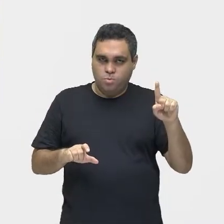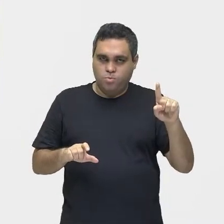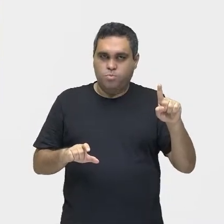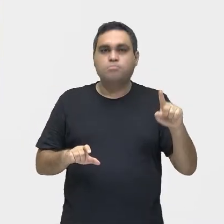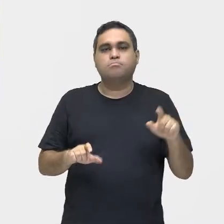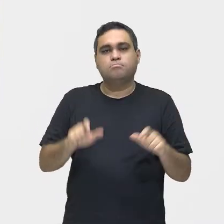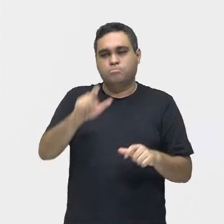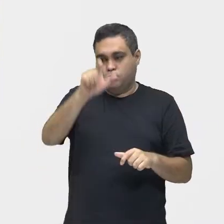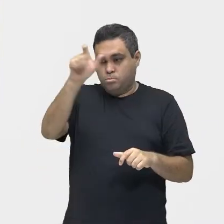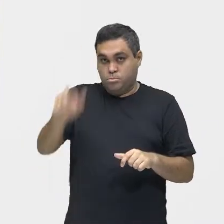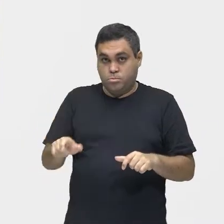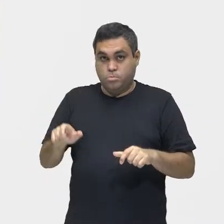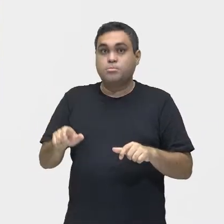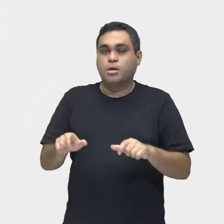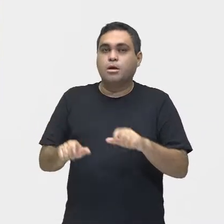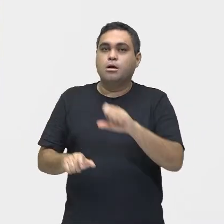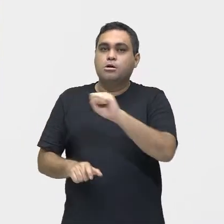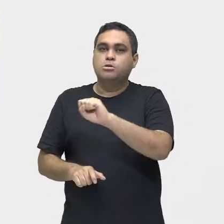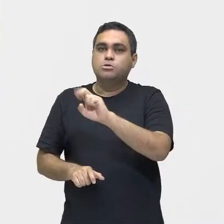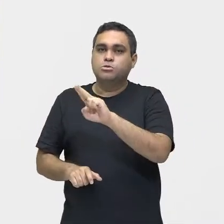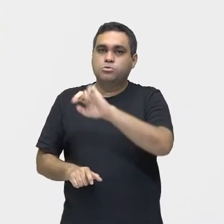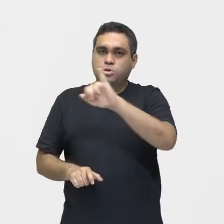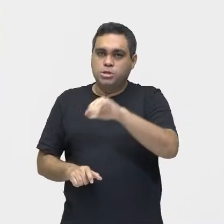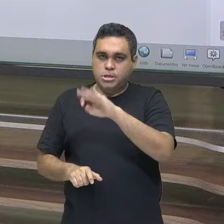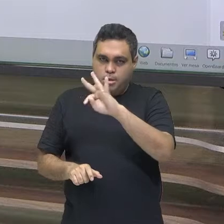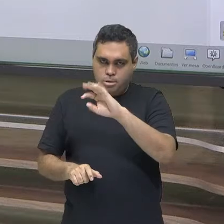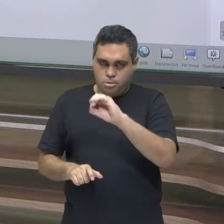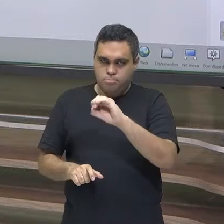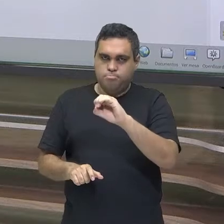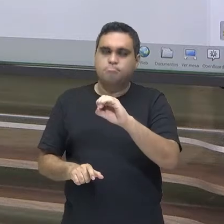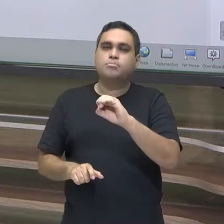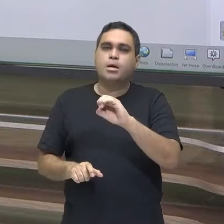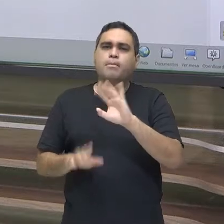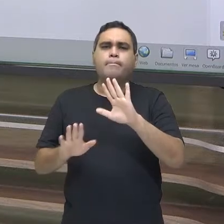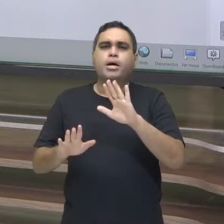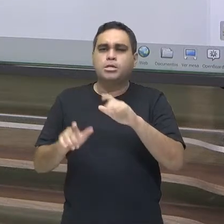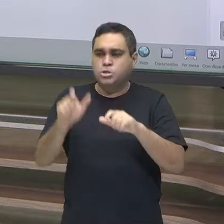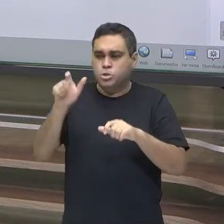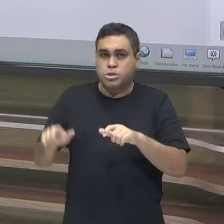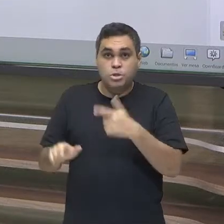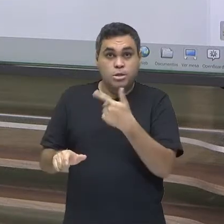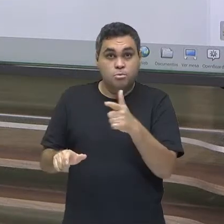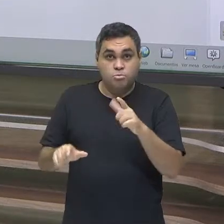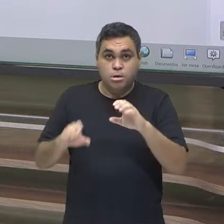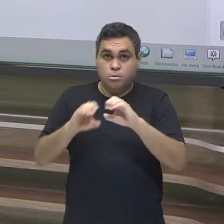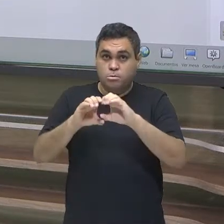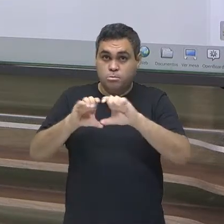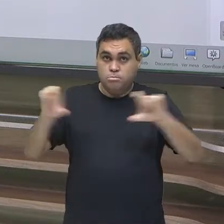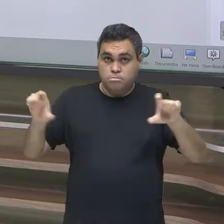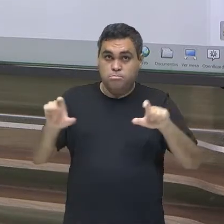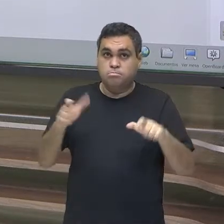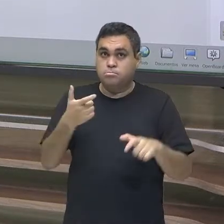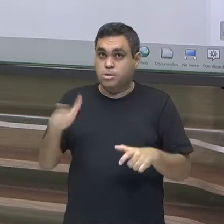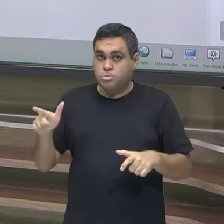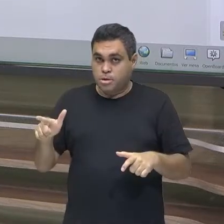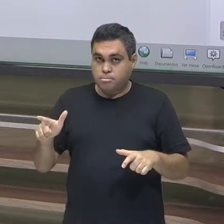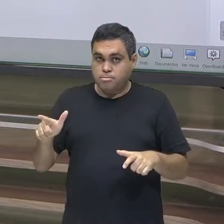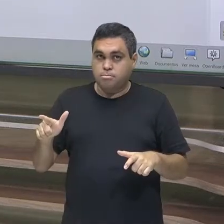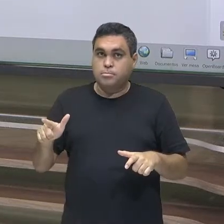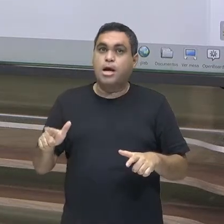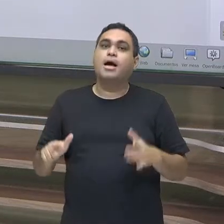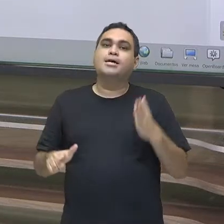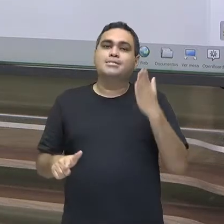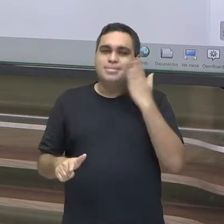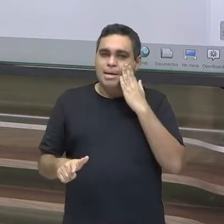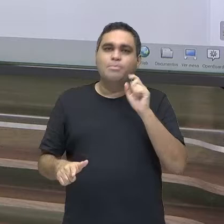você ouvir sobre uma oração sem sujeito, pense em sujeito inexistente. Você já sabe que as orações